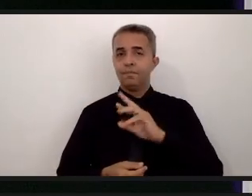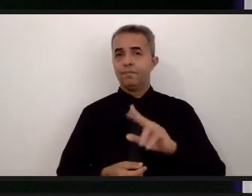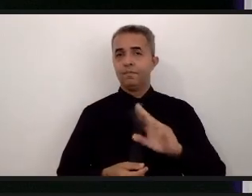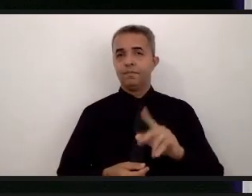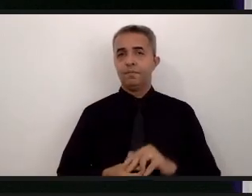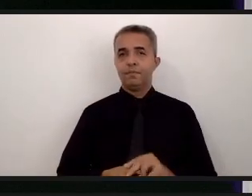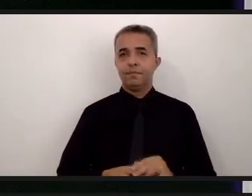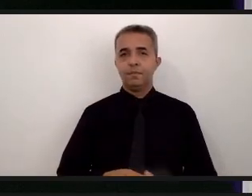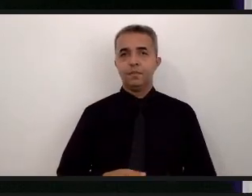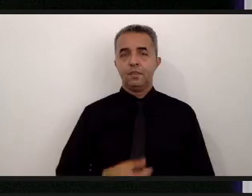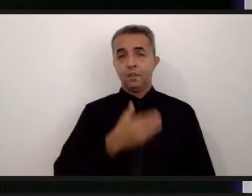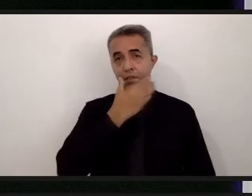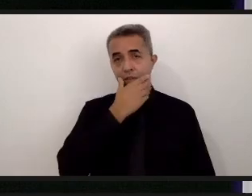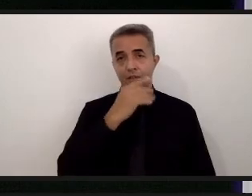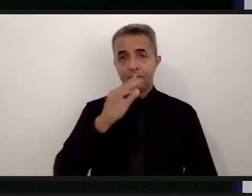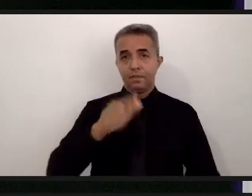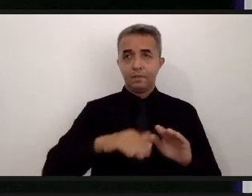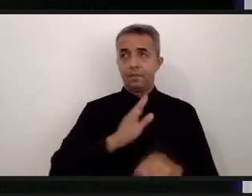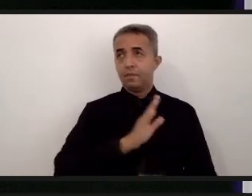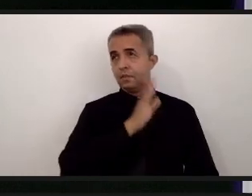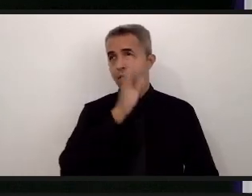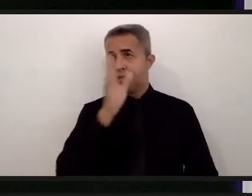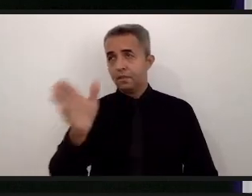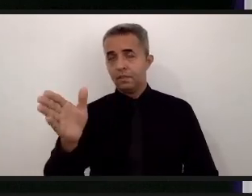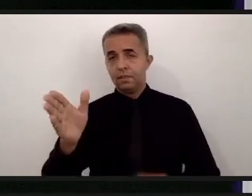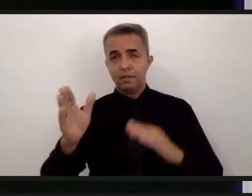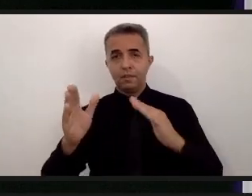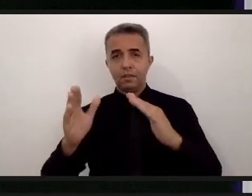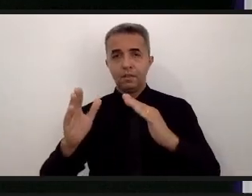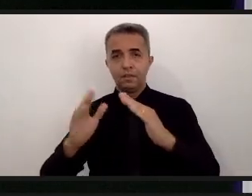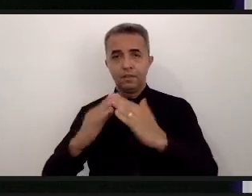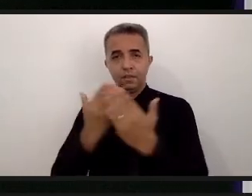que, muitas vezes, levar o filho na escola, fazer o mercado, ele já se estressa.